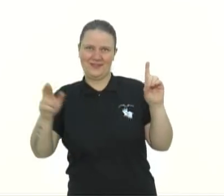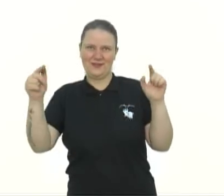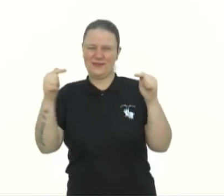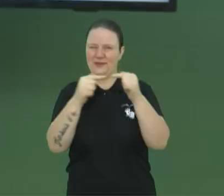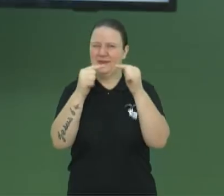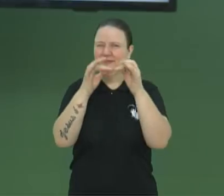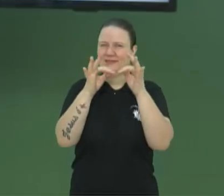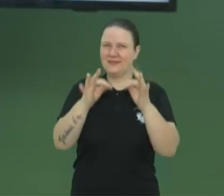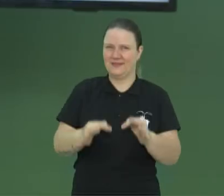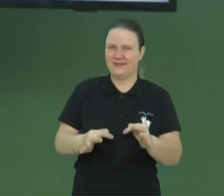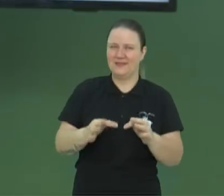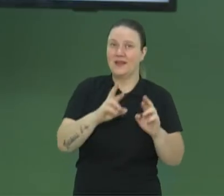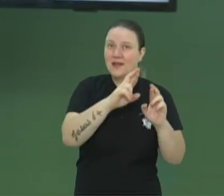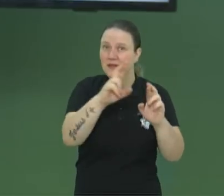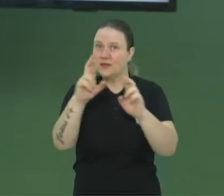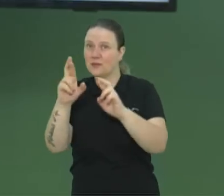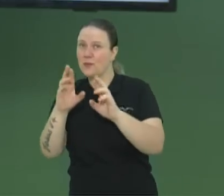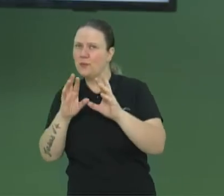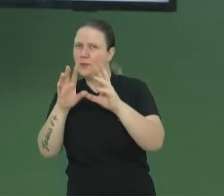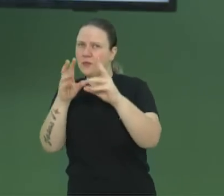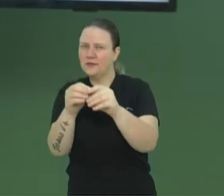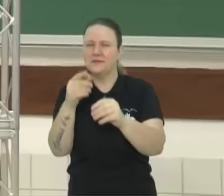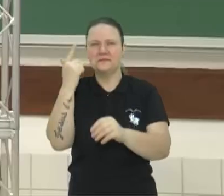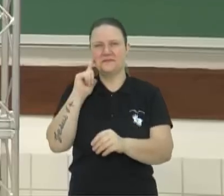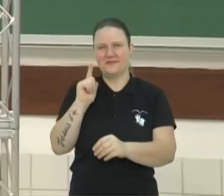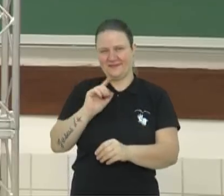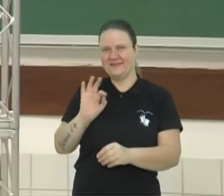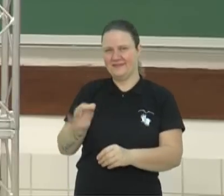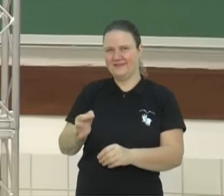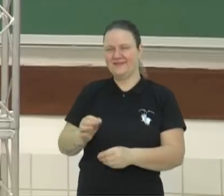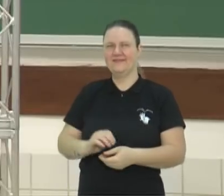Espero que todos tenham acertado essa questão aí.